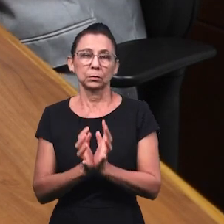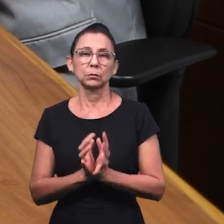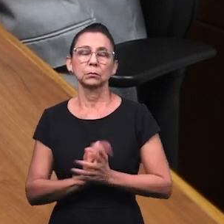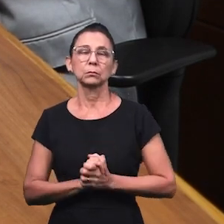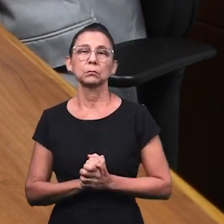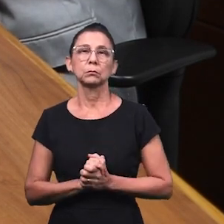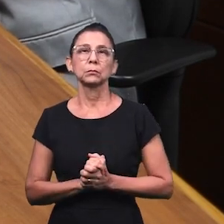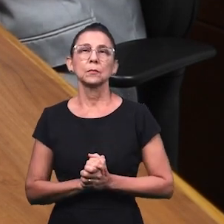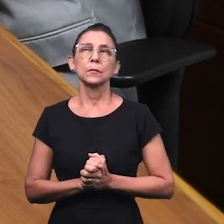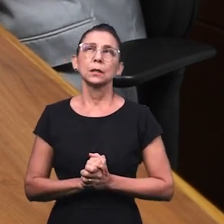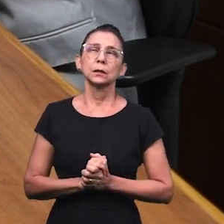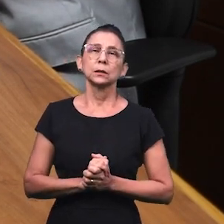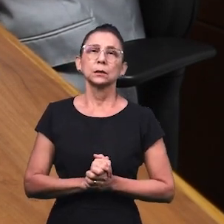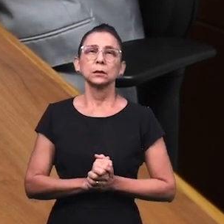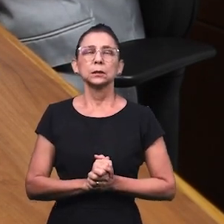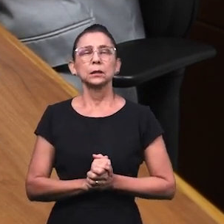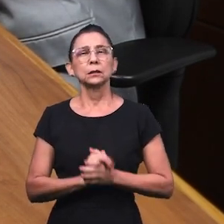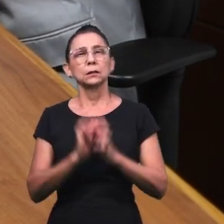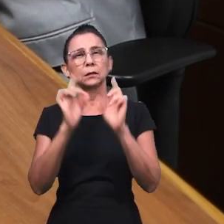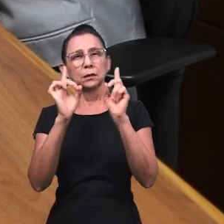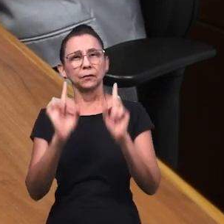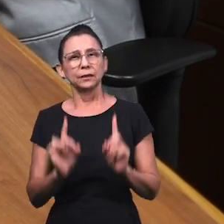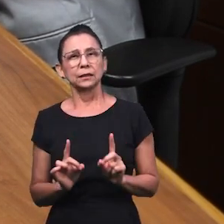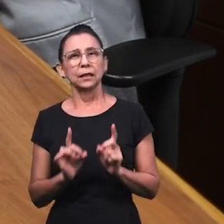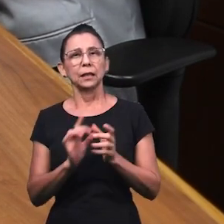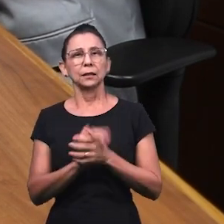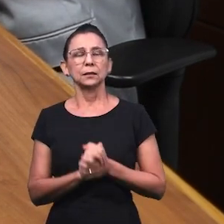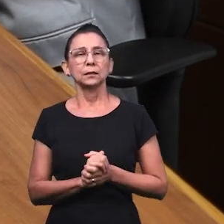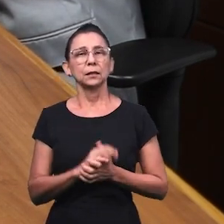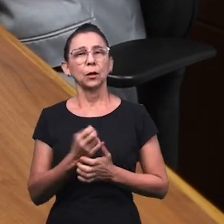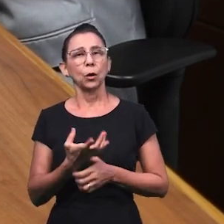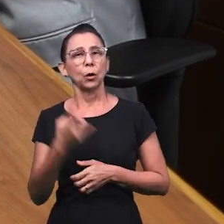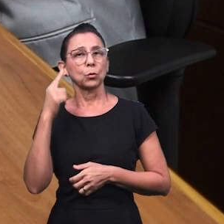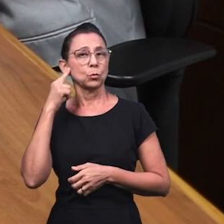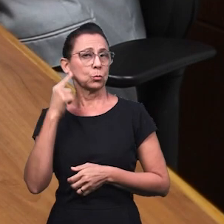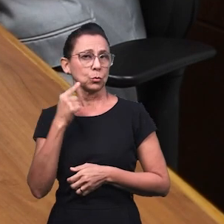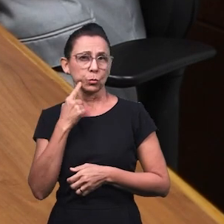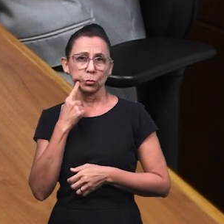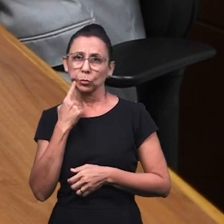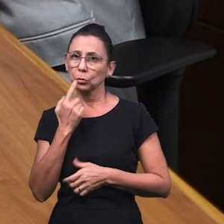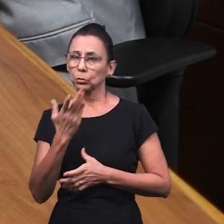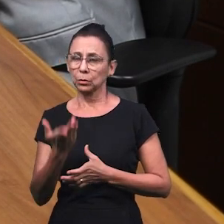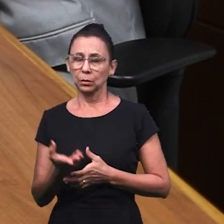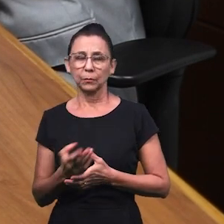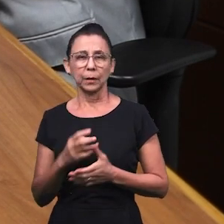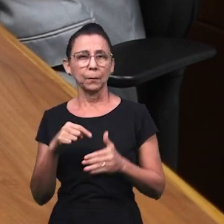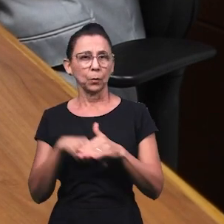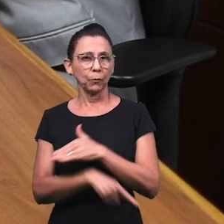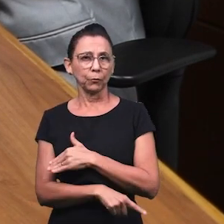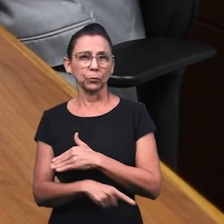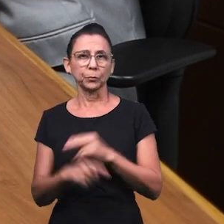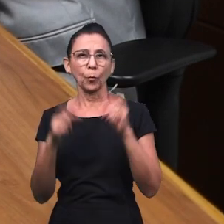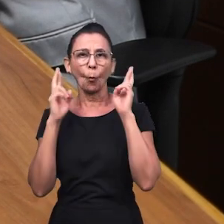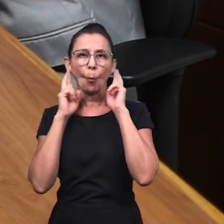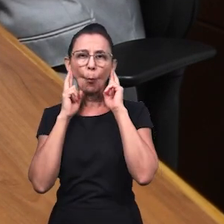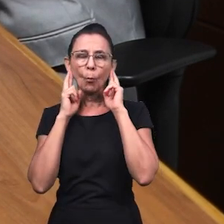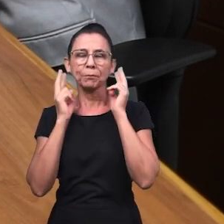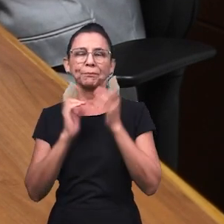daqueses irmãos que têm algum nível de deficiência auditiva, até a deficiência total, a surdez